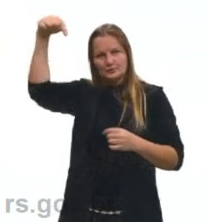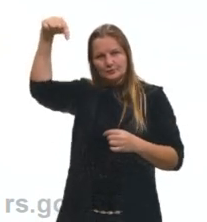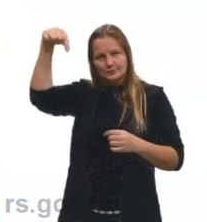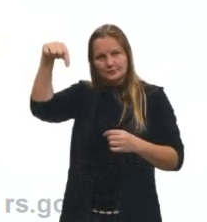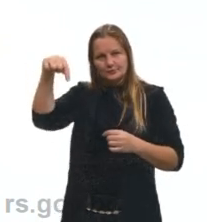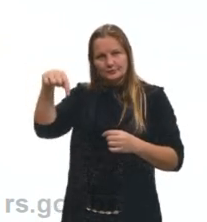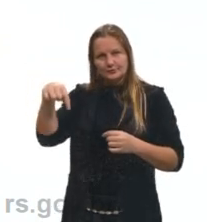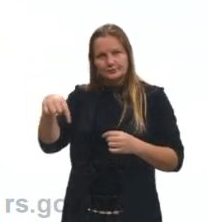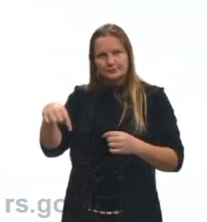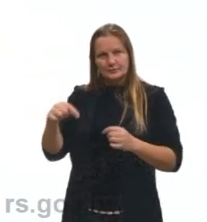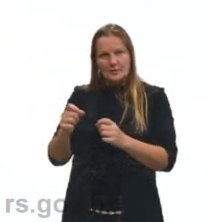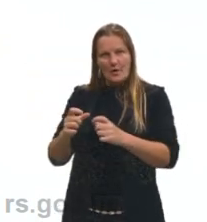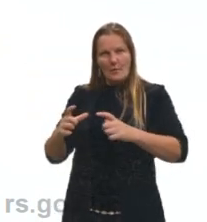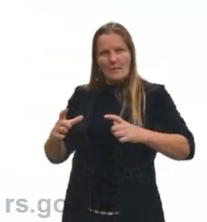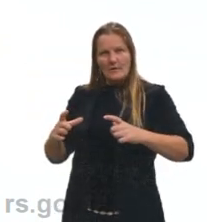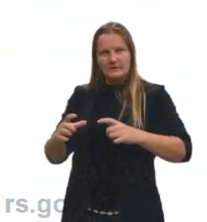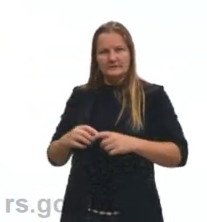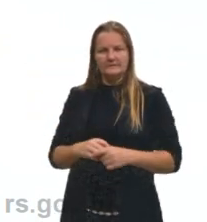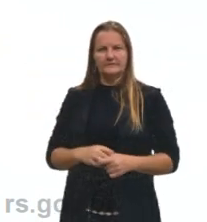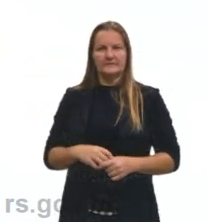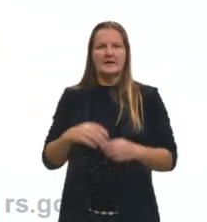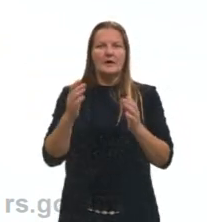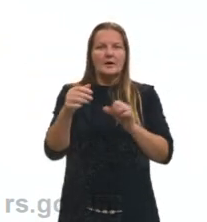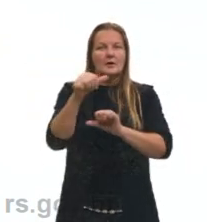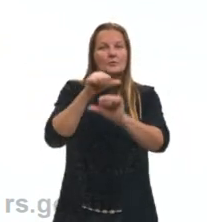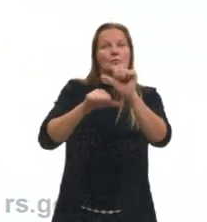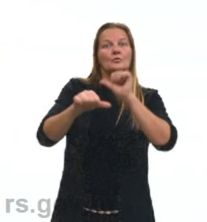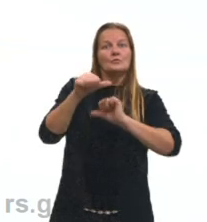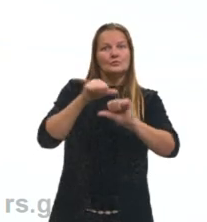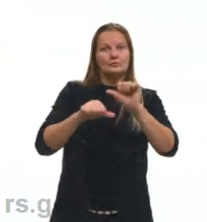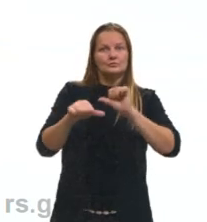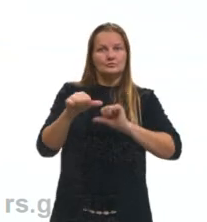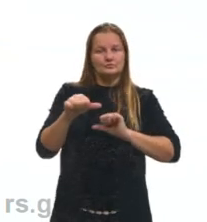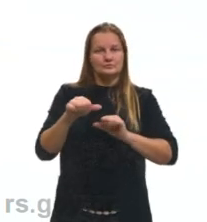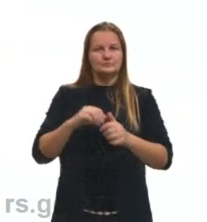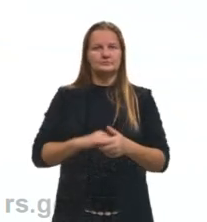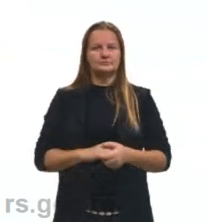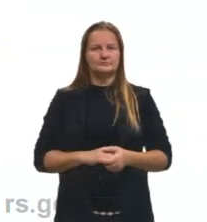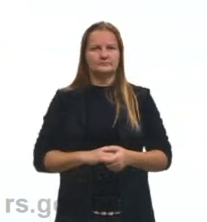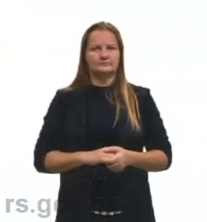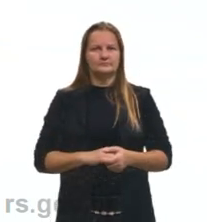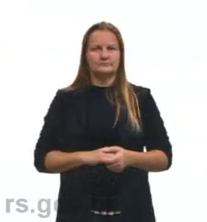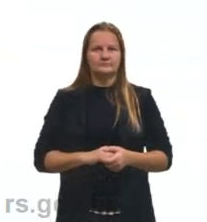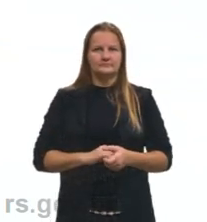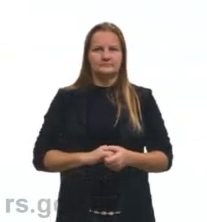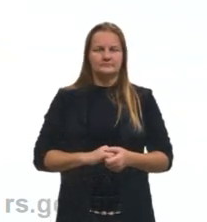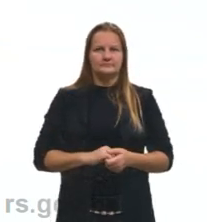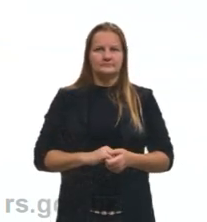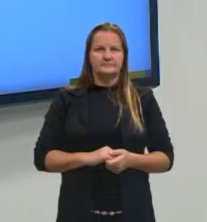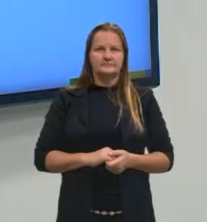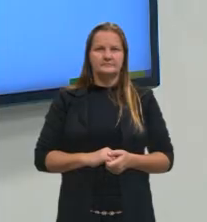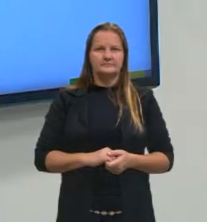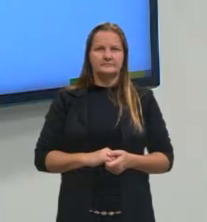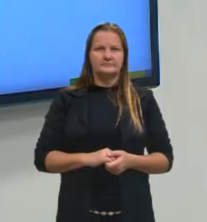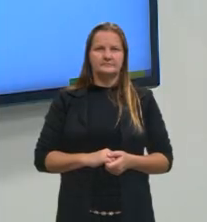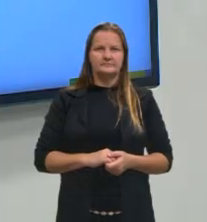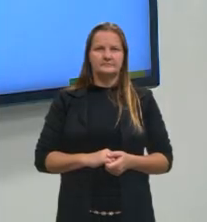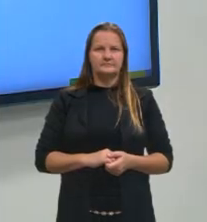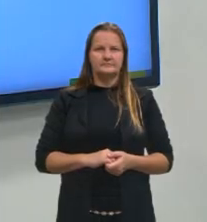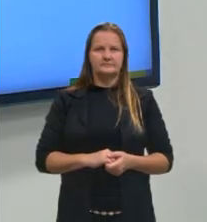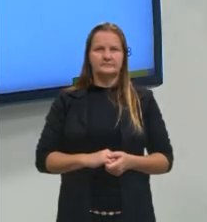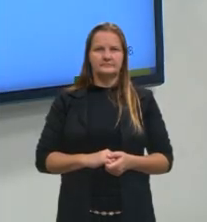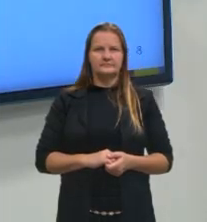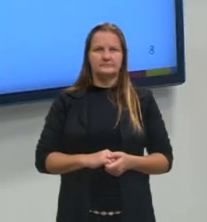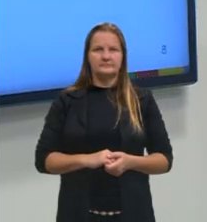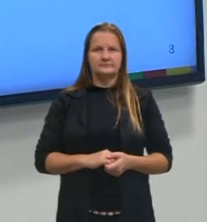oposto né Vamos colocar só um e de eletronegatividade ele vai o oposto do raio tá ao